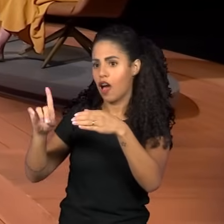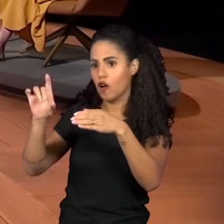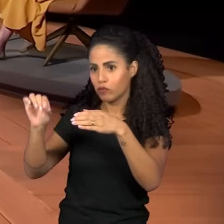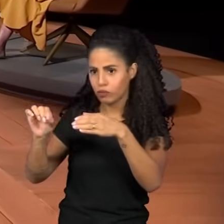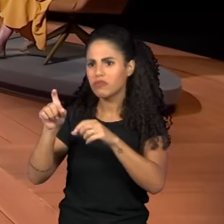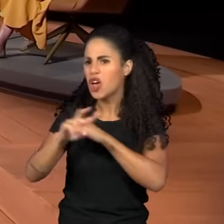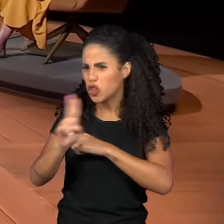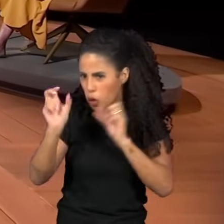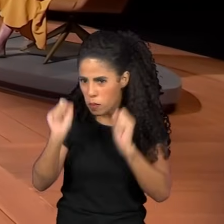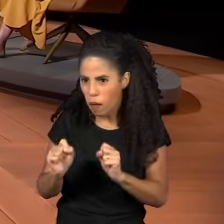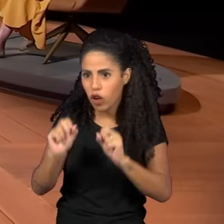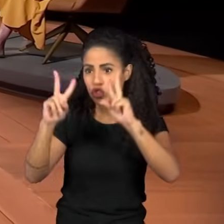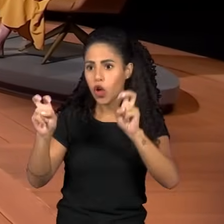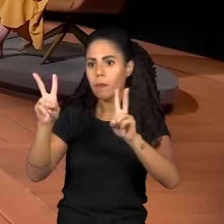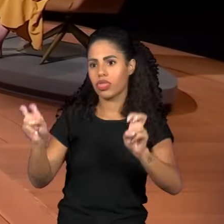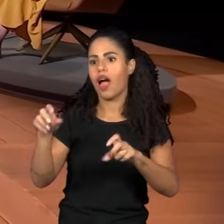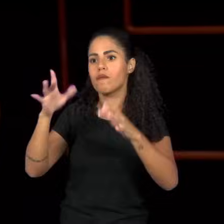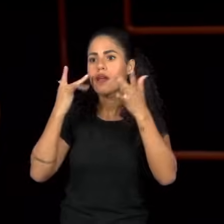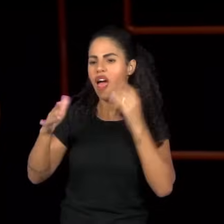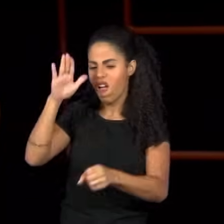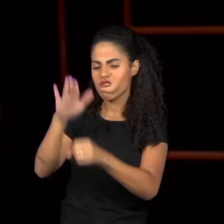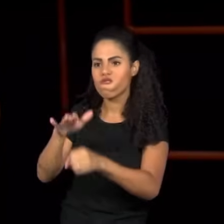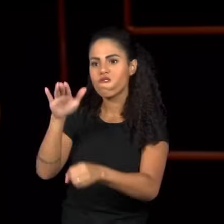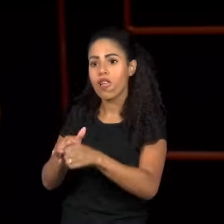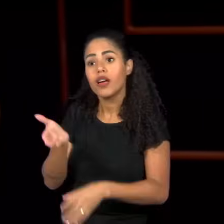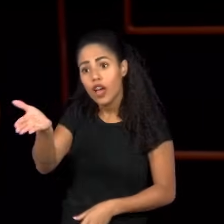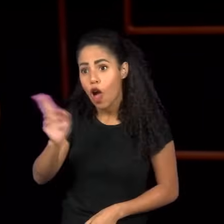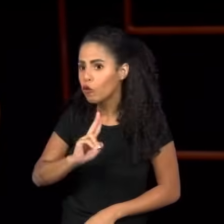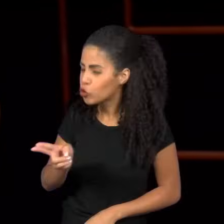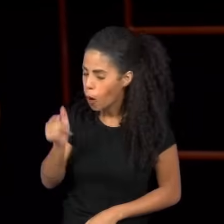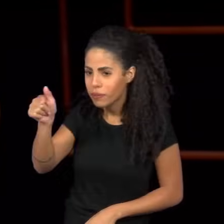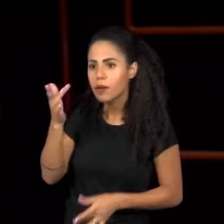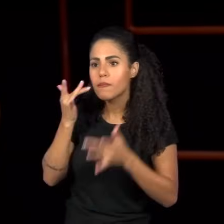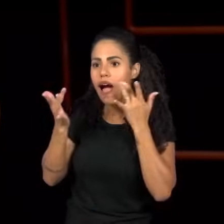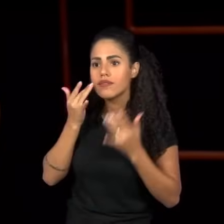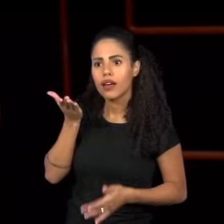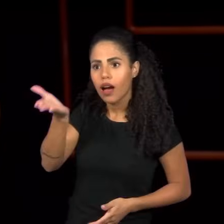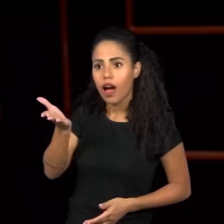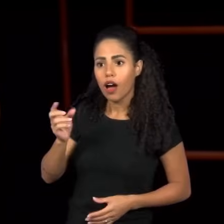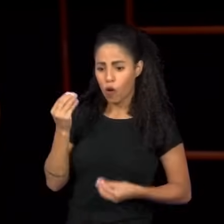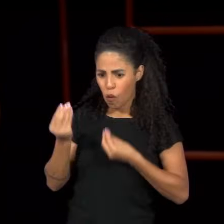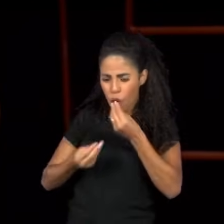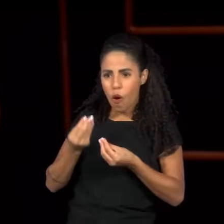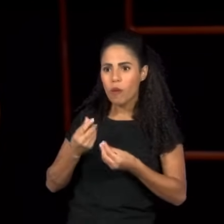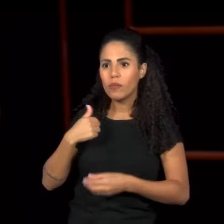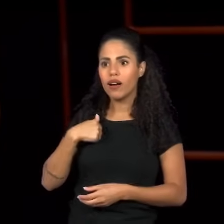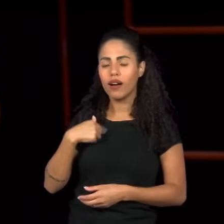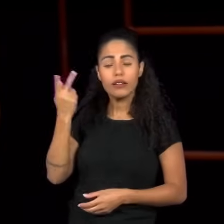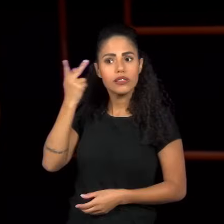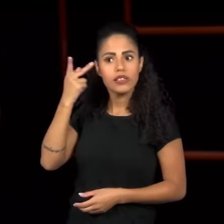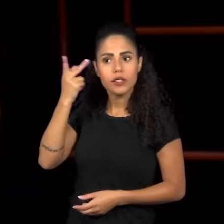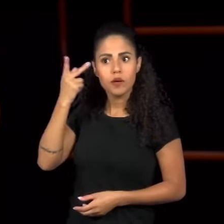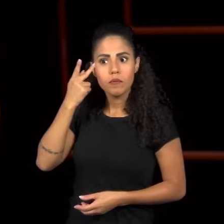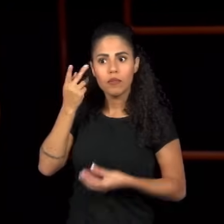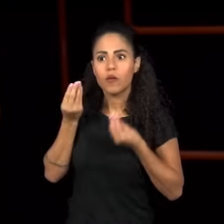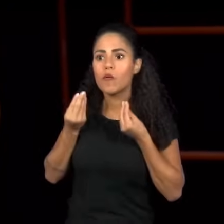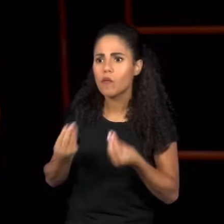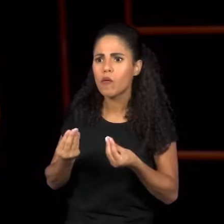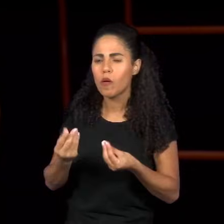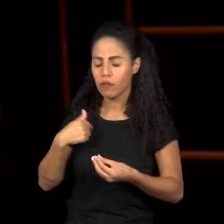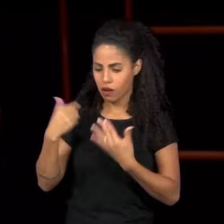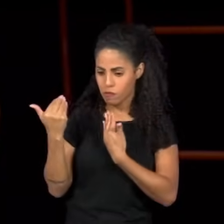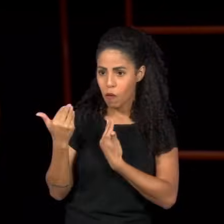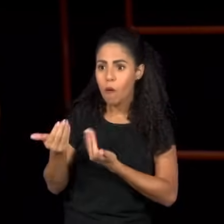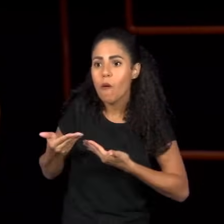nome. Claro. Os Fudidos Privilegiados. E veio remontar a Fedra em São Paulo e me